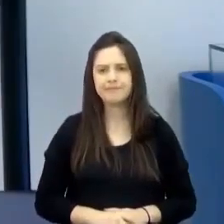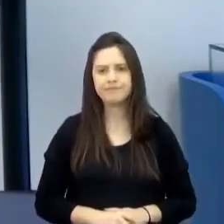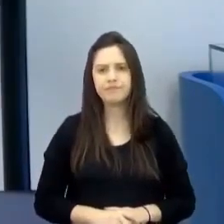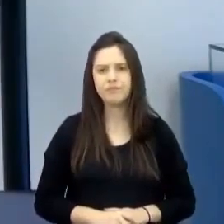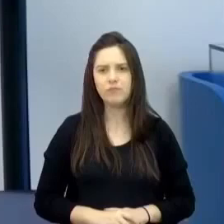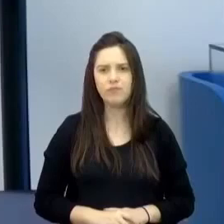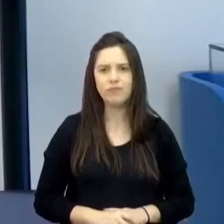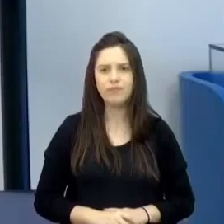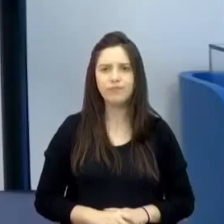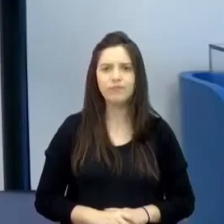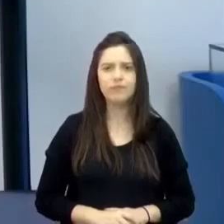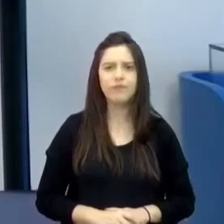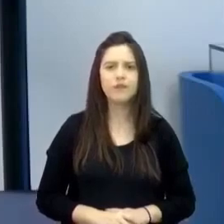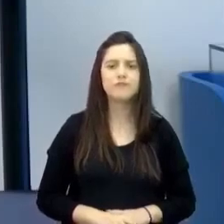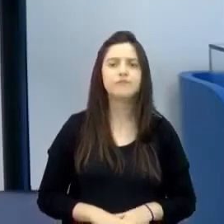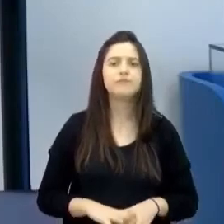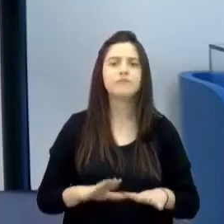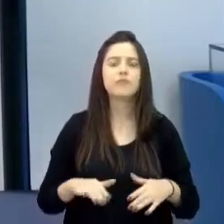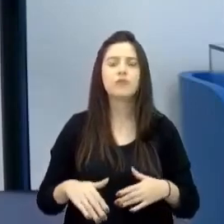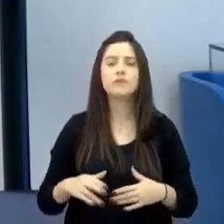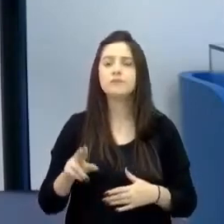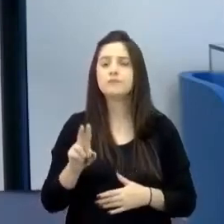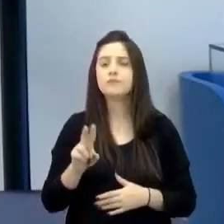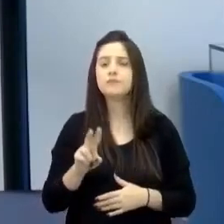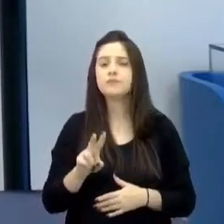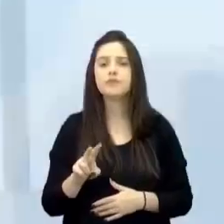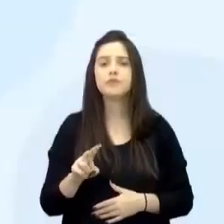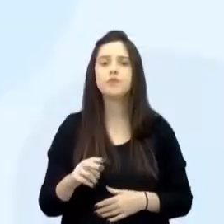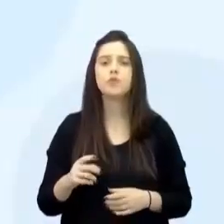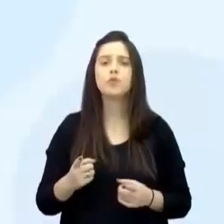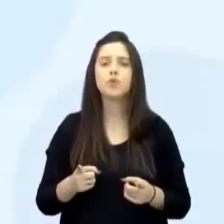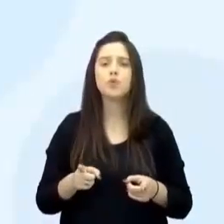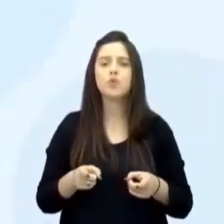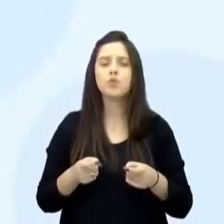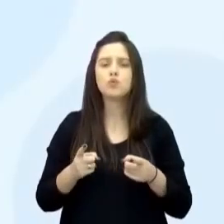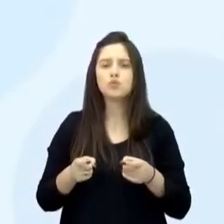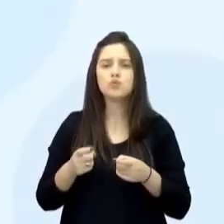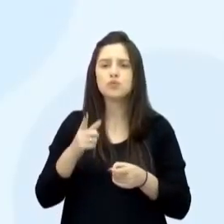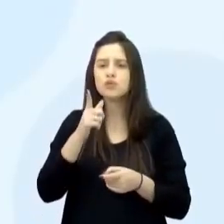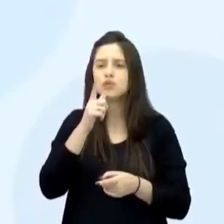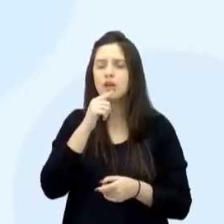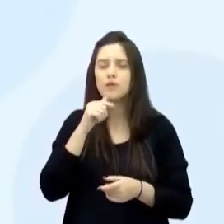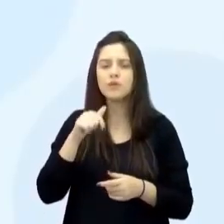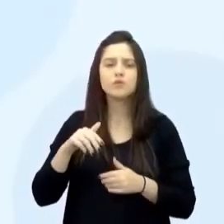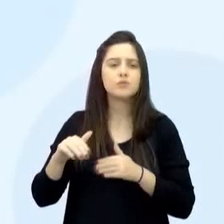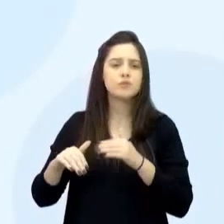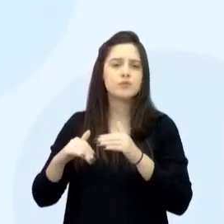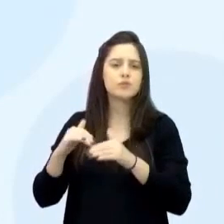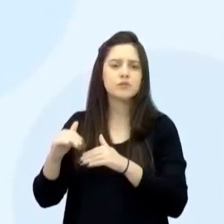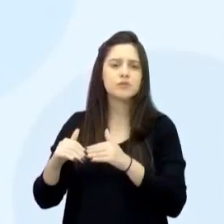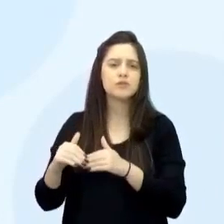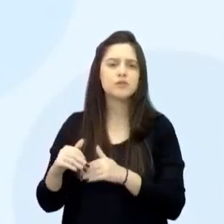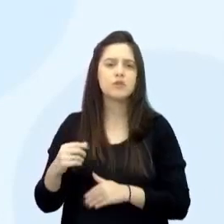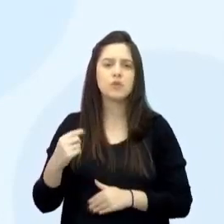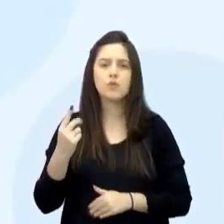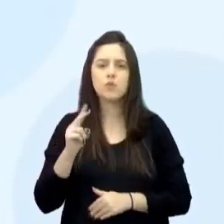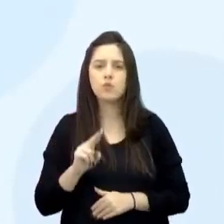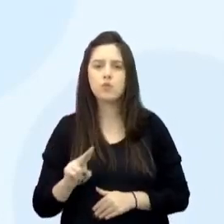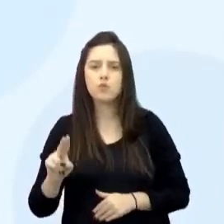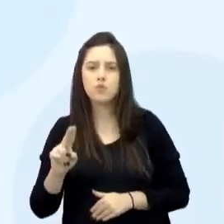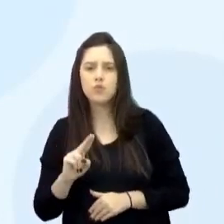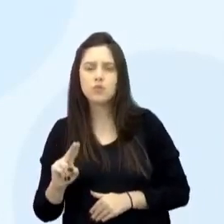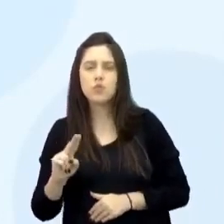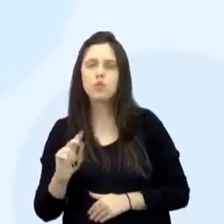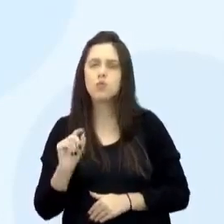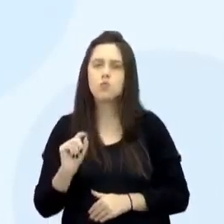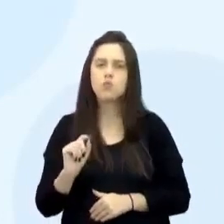Próximo. Uso versus consumo de água nos processos. Então, uma coisa que nós temos que entender. Uma coisa é o uso de água,